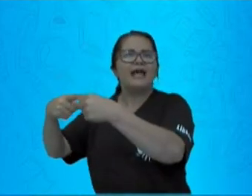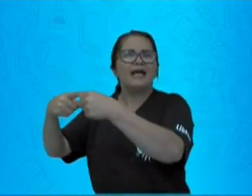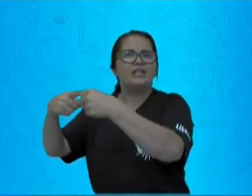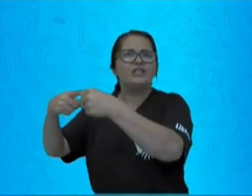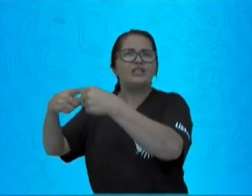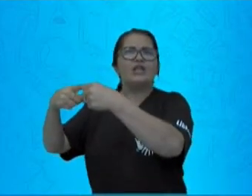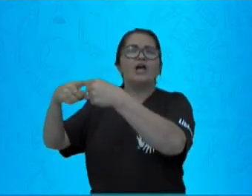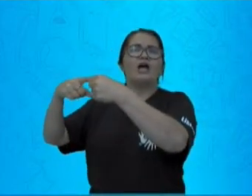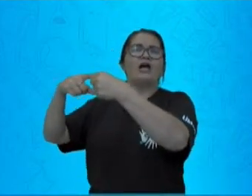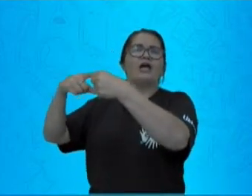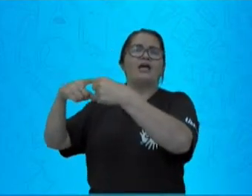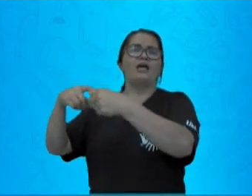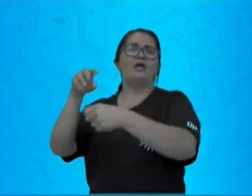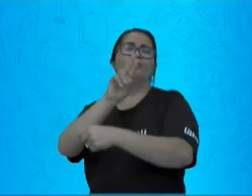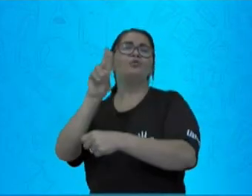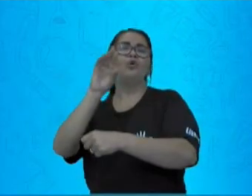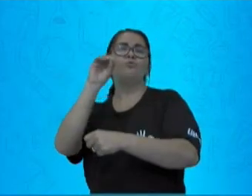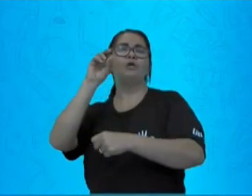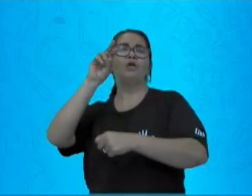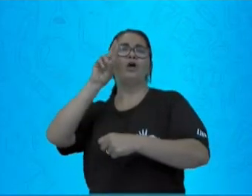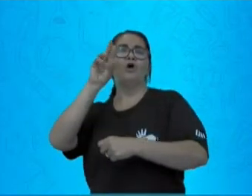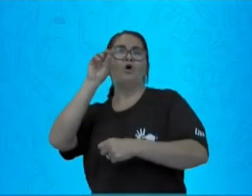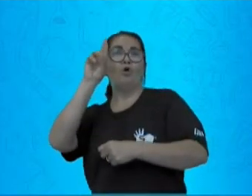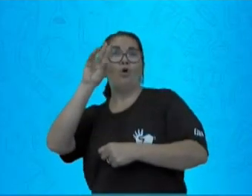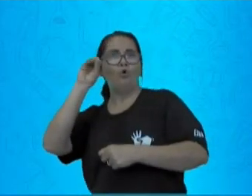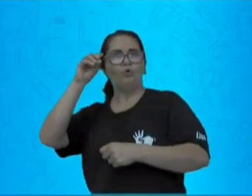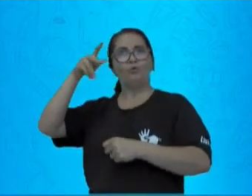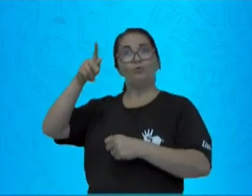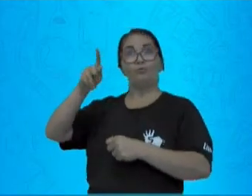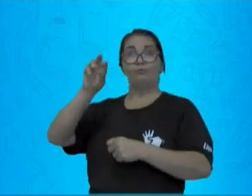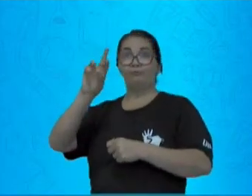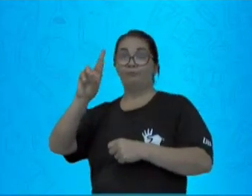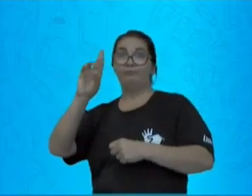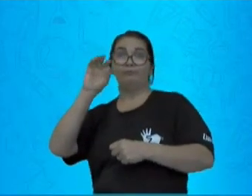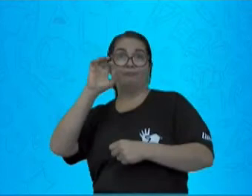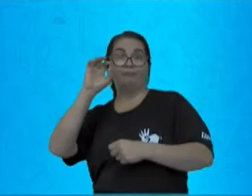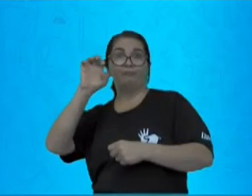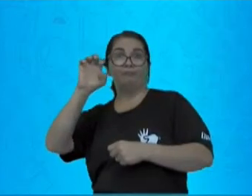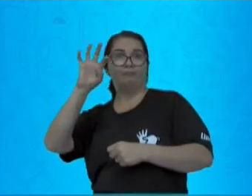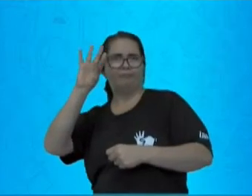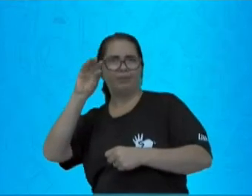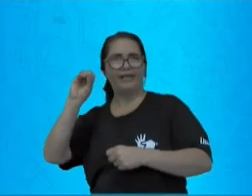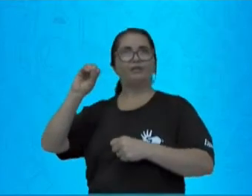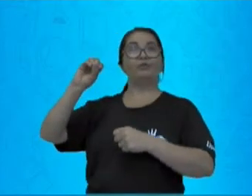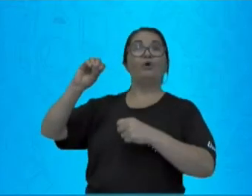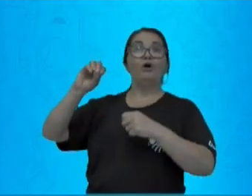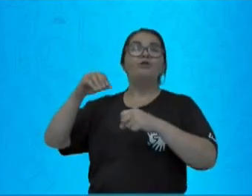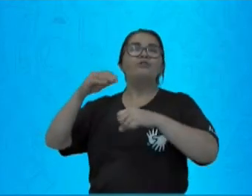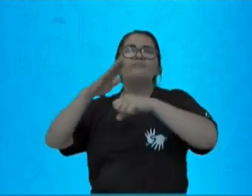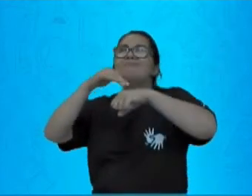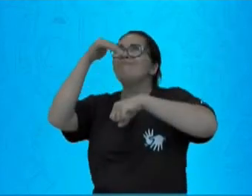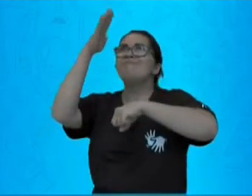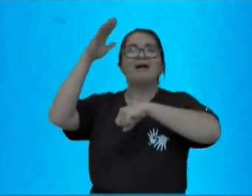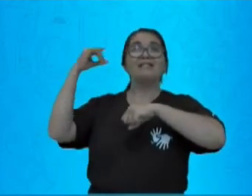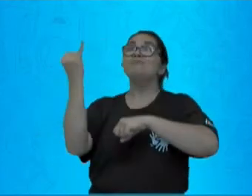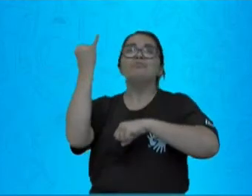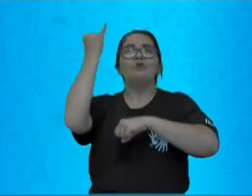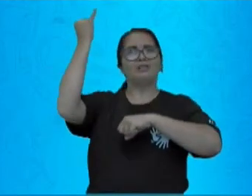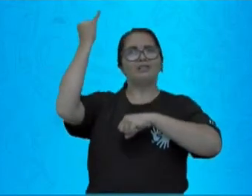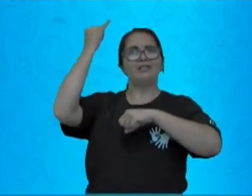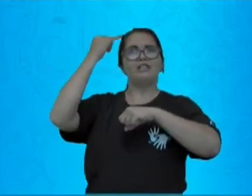para dentro das suas igrejas e também para a arquitetura colonial toda a riqueza deste